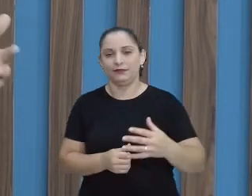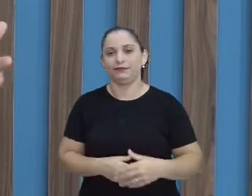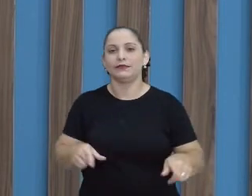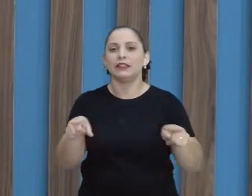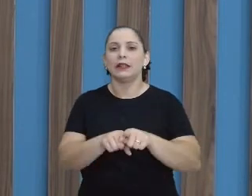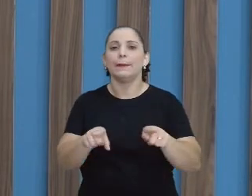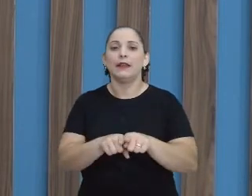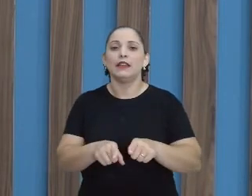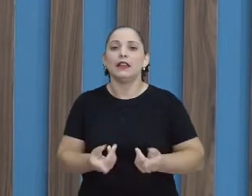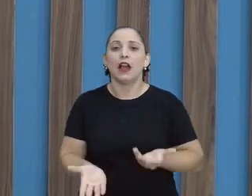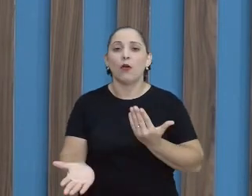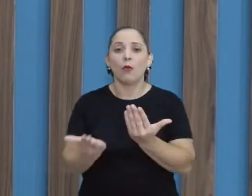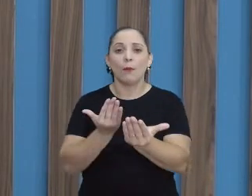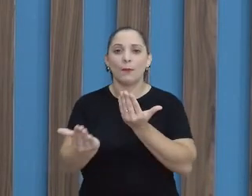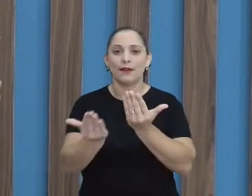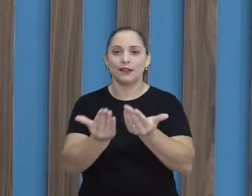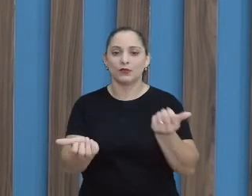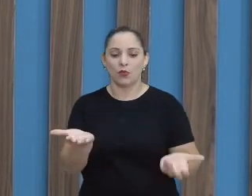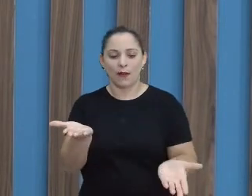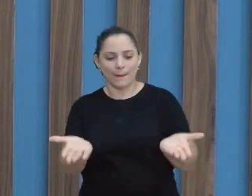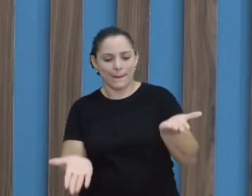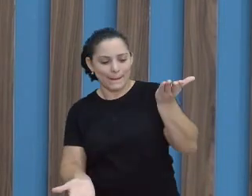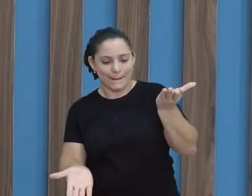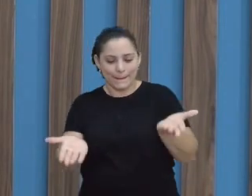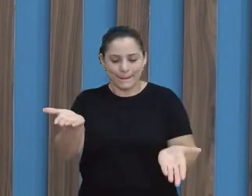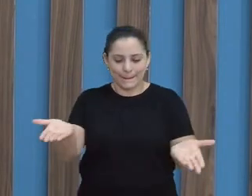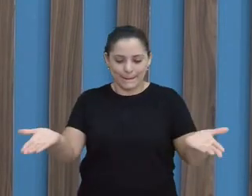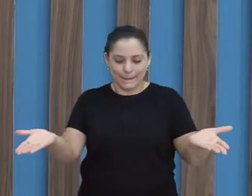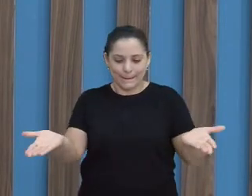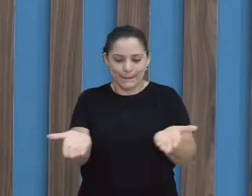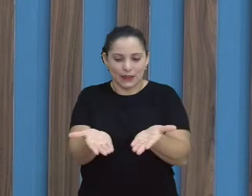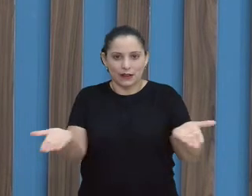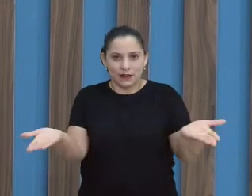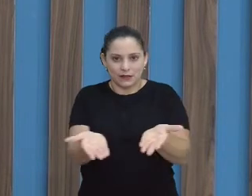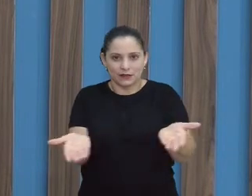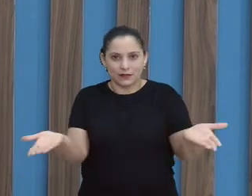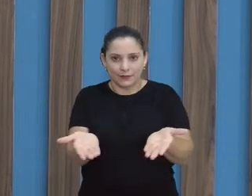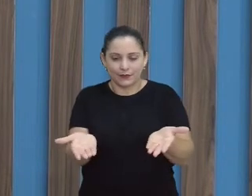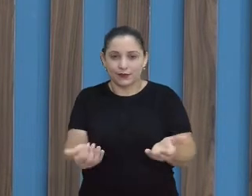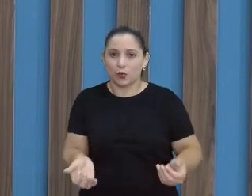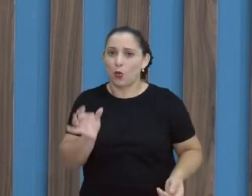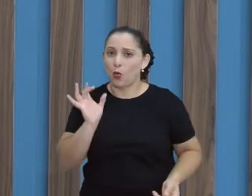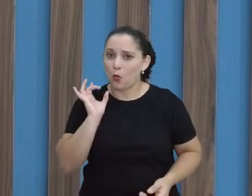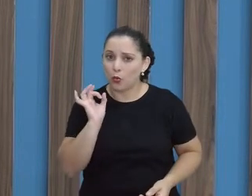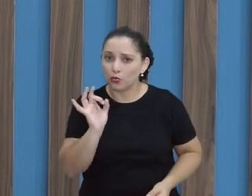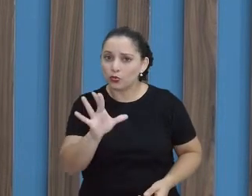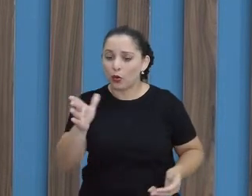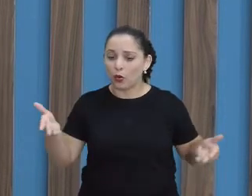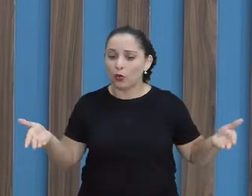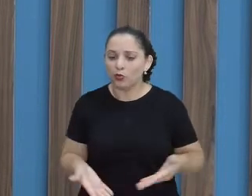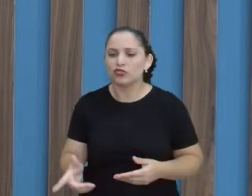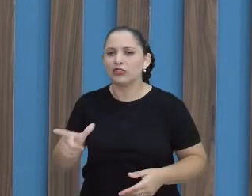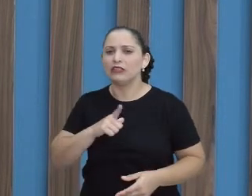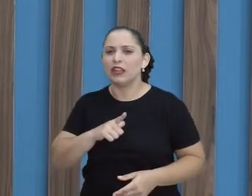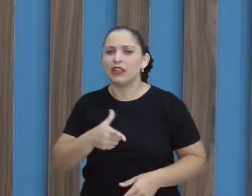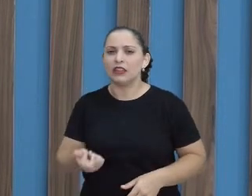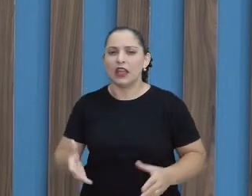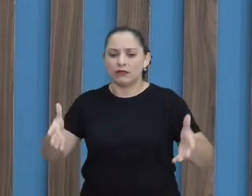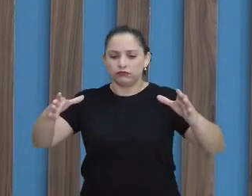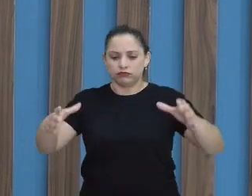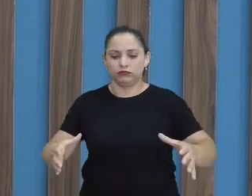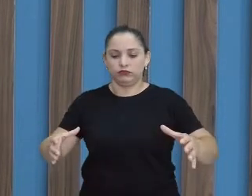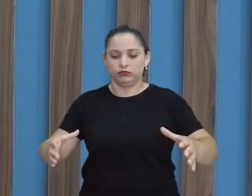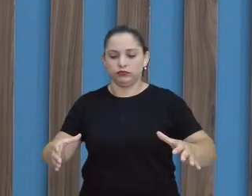à balança, né? Hoje a gente só vê balança digital, né? Mas eu acho que se a gente for numa feira,